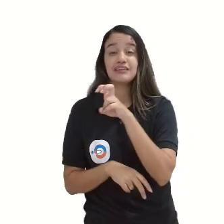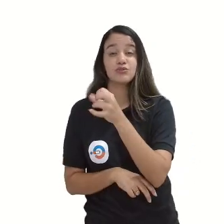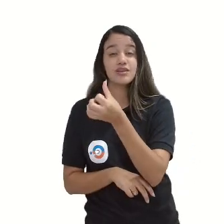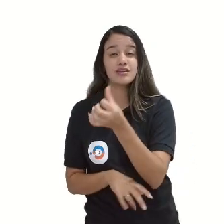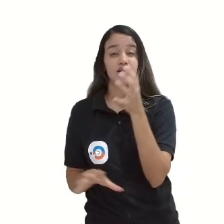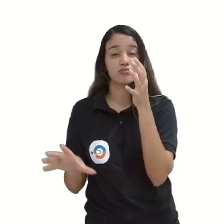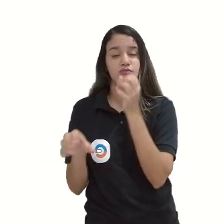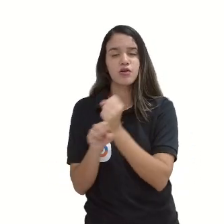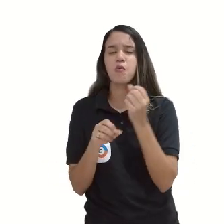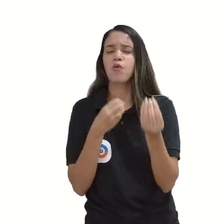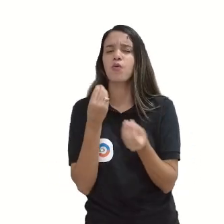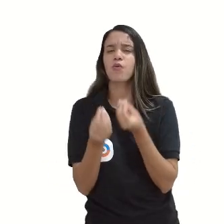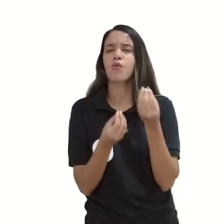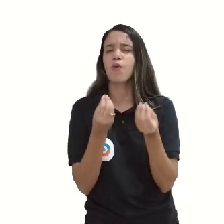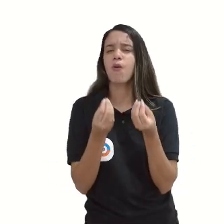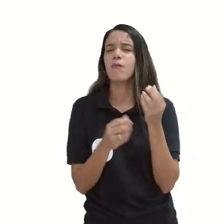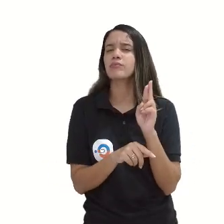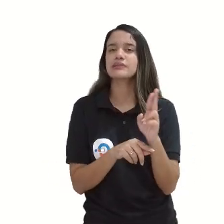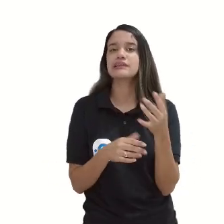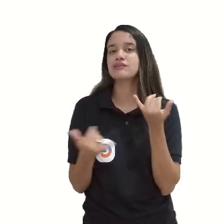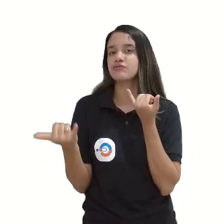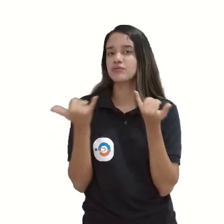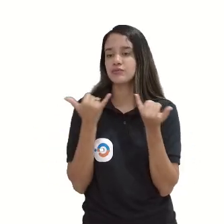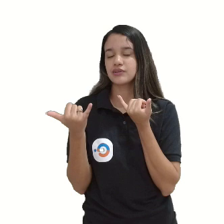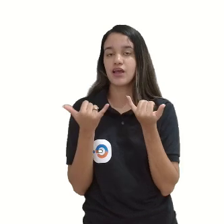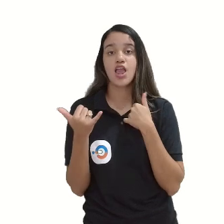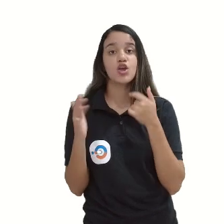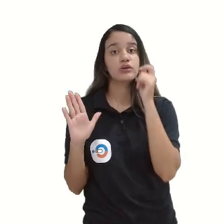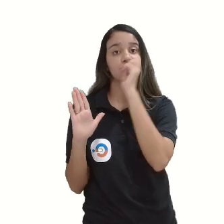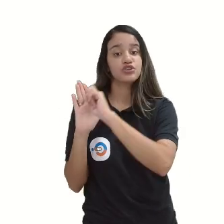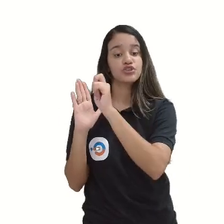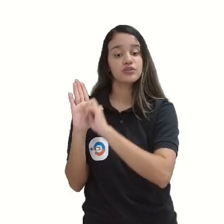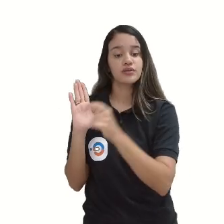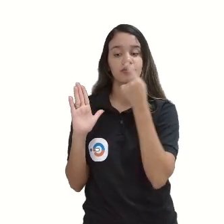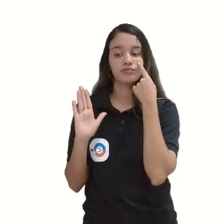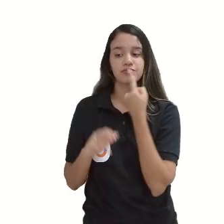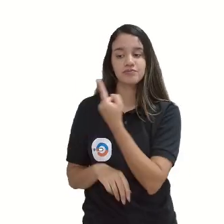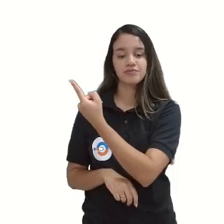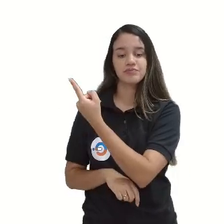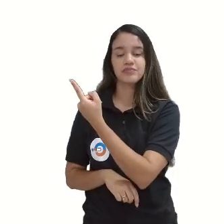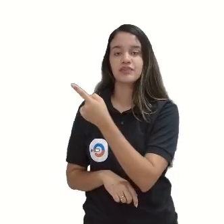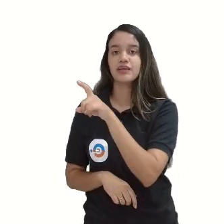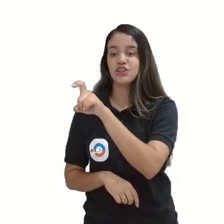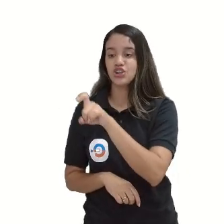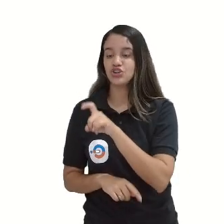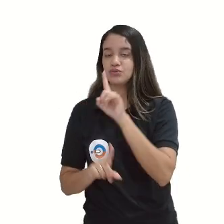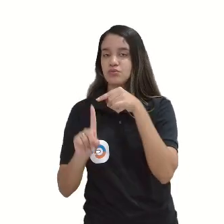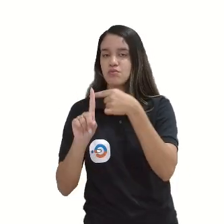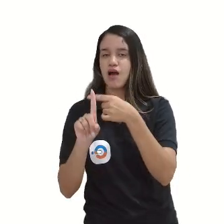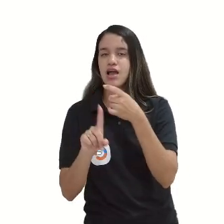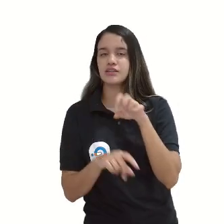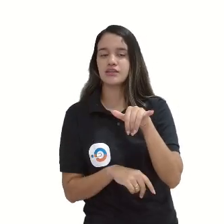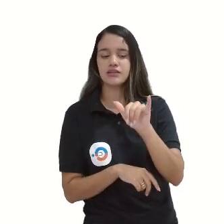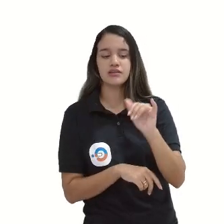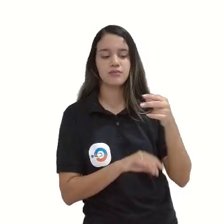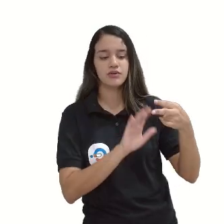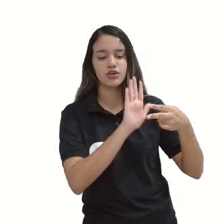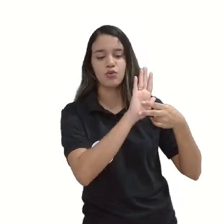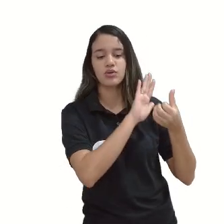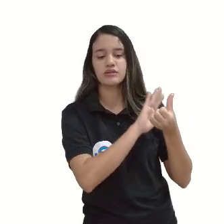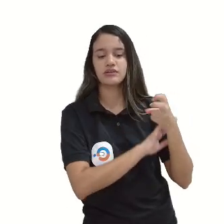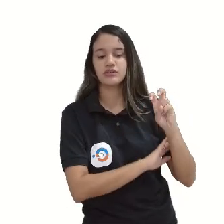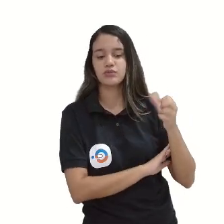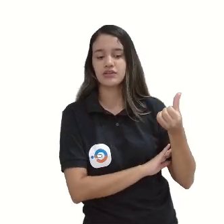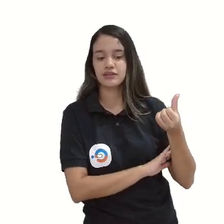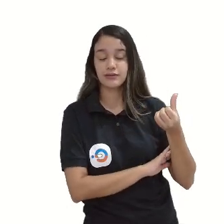internacionais. Como é que eu represento essa informação? Eu escrevo X mais Y igual a 56, traduzindo